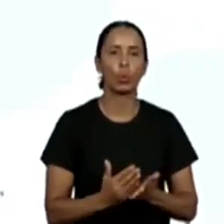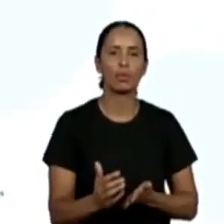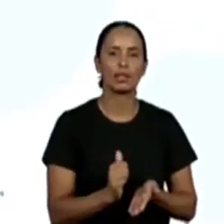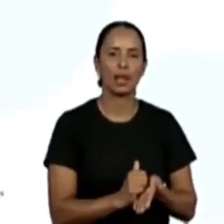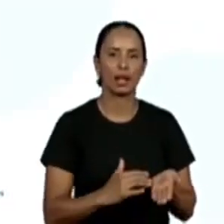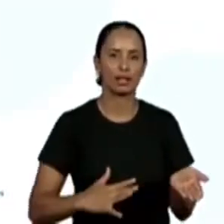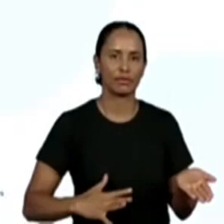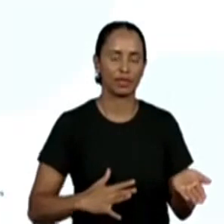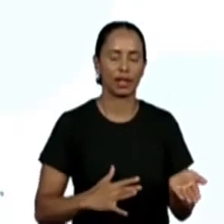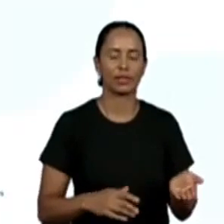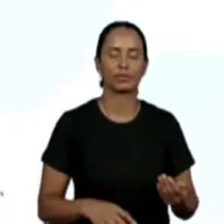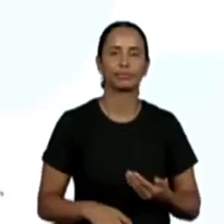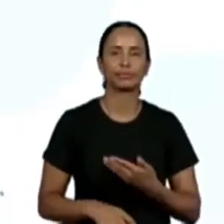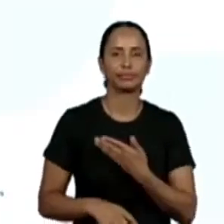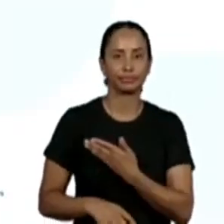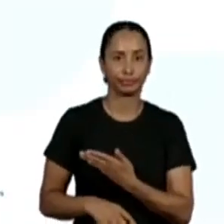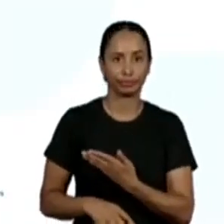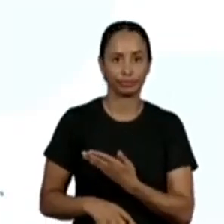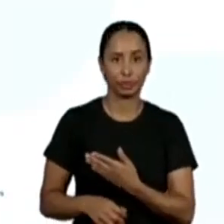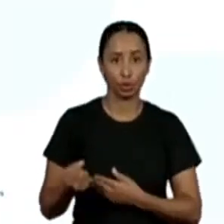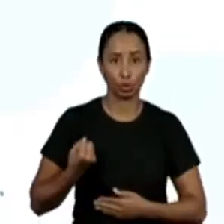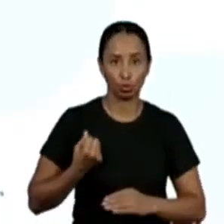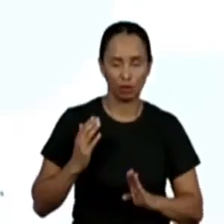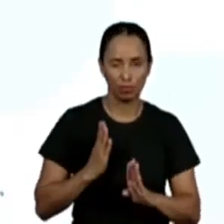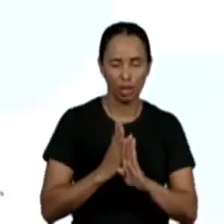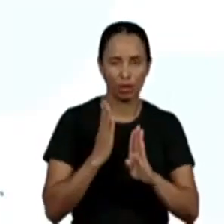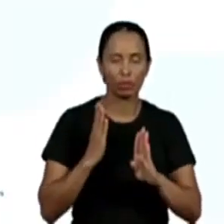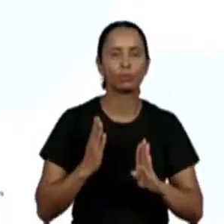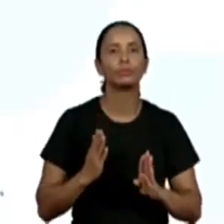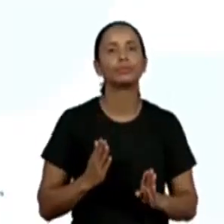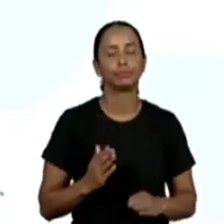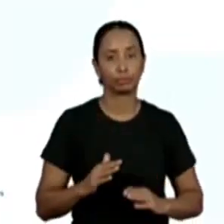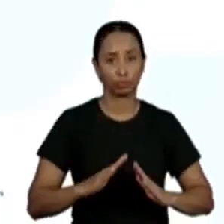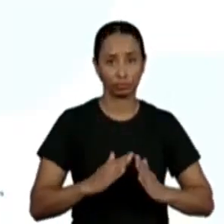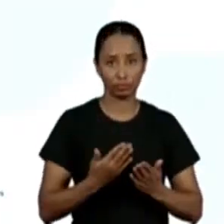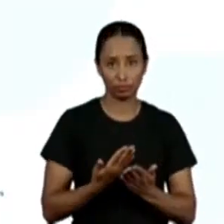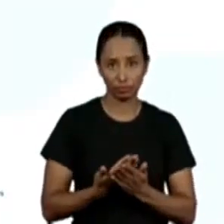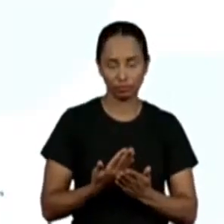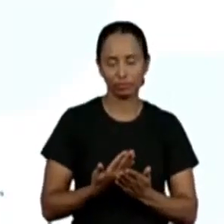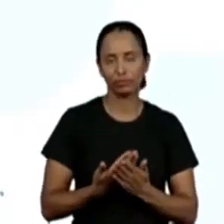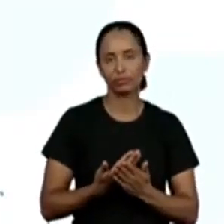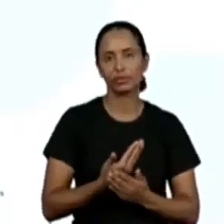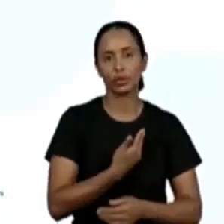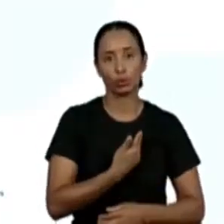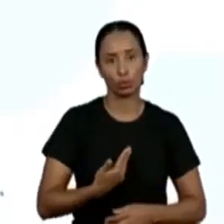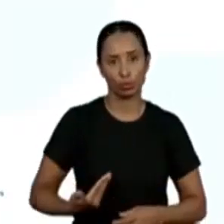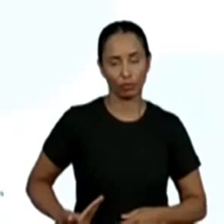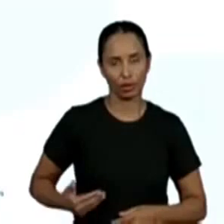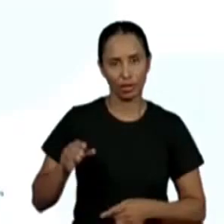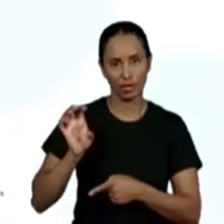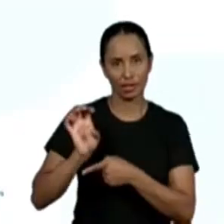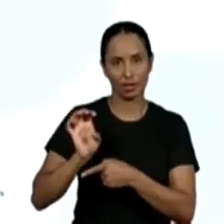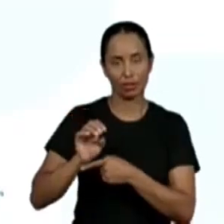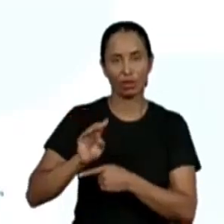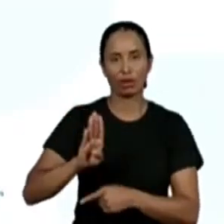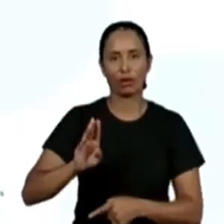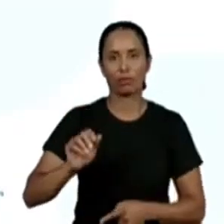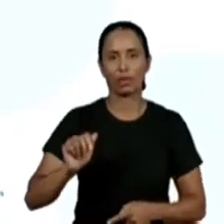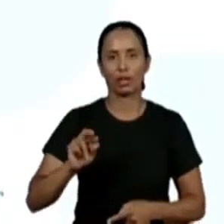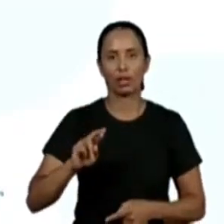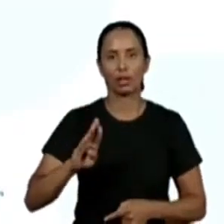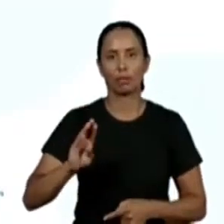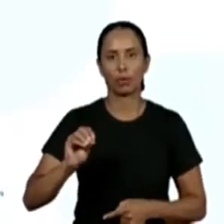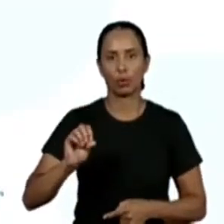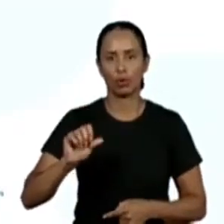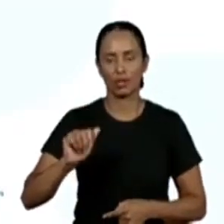né? Que é o seguinte: descobrindo os números. Na escola estadual Barbosa Miranda, o